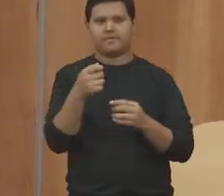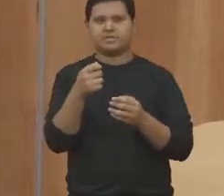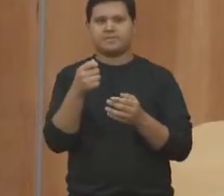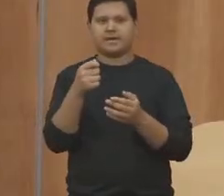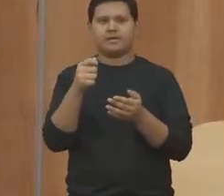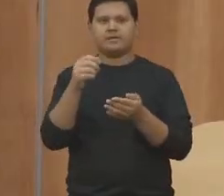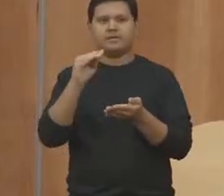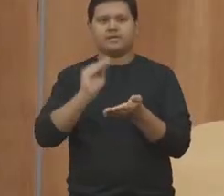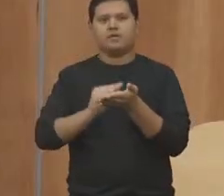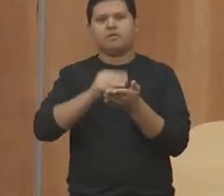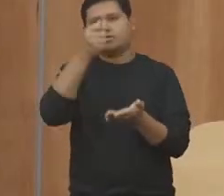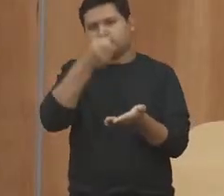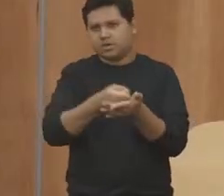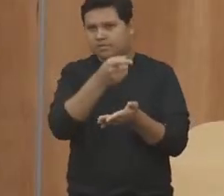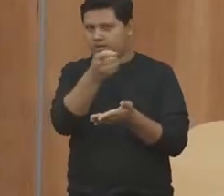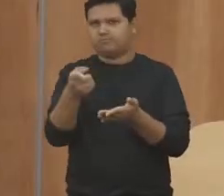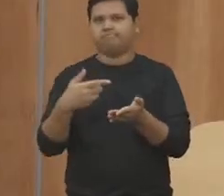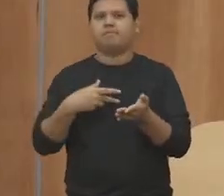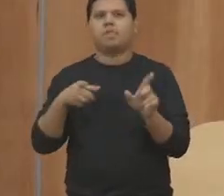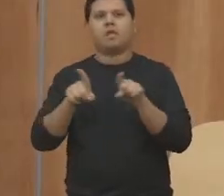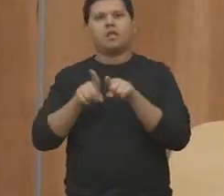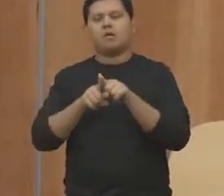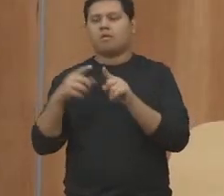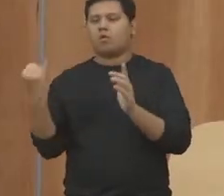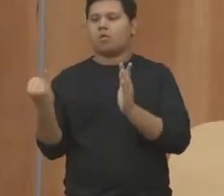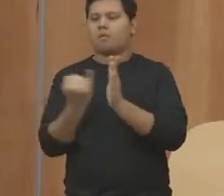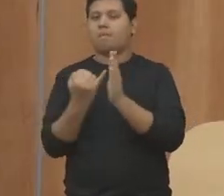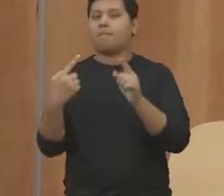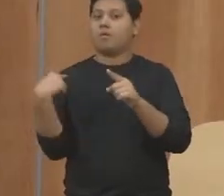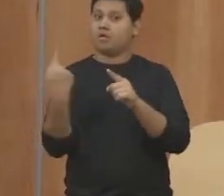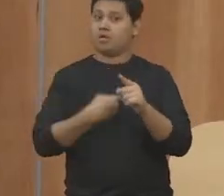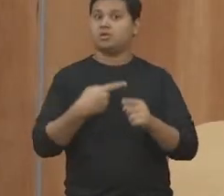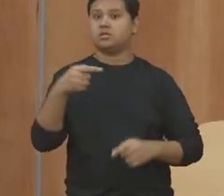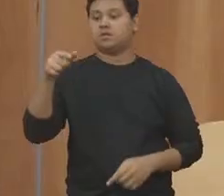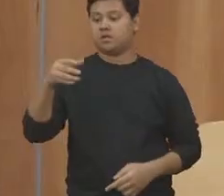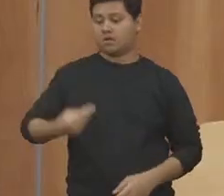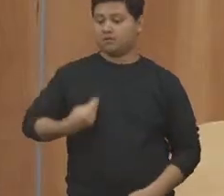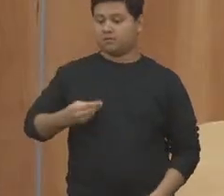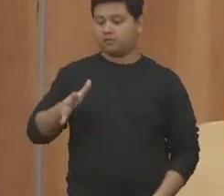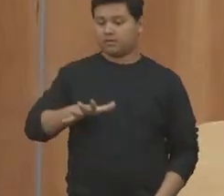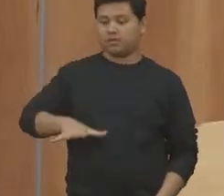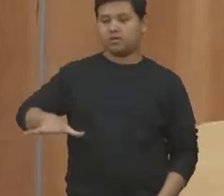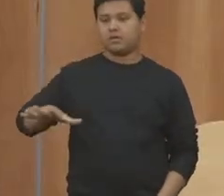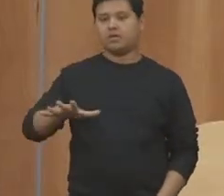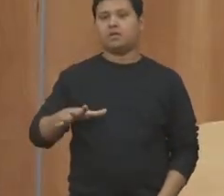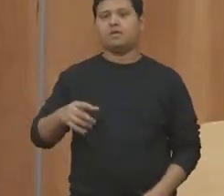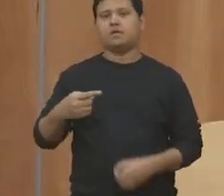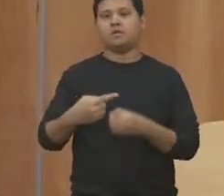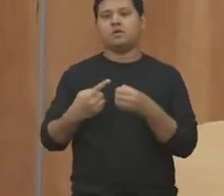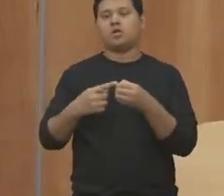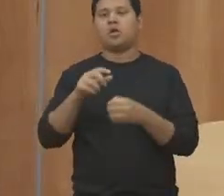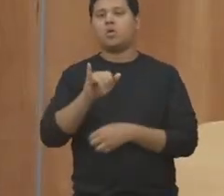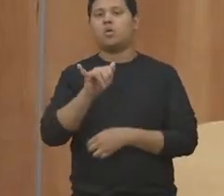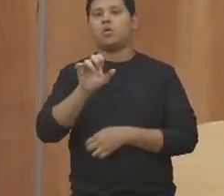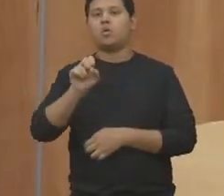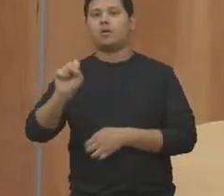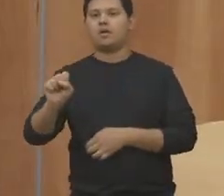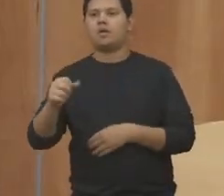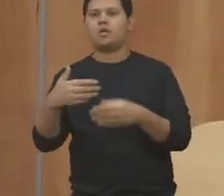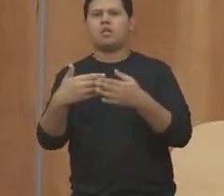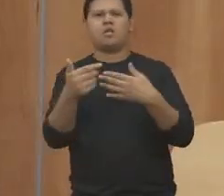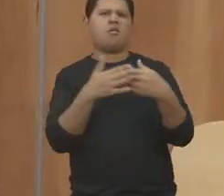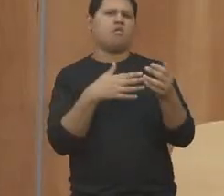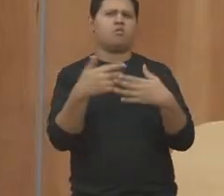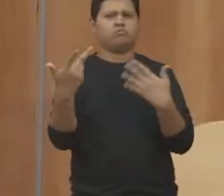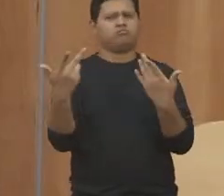estamos estudando adequações tributárias, uma vez que a gente vive numa região metropolitana e o ISS de alguns itens,